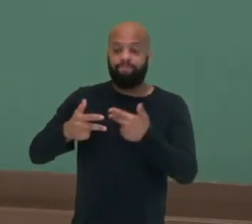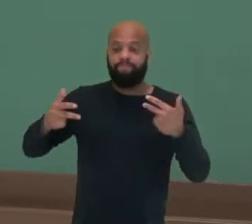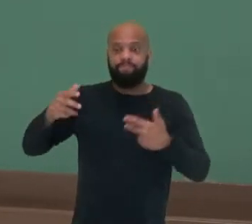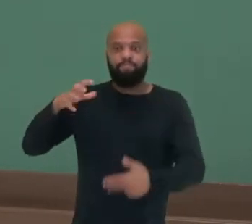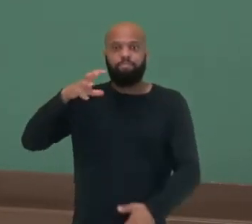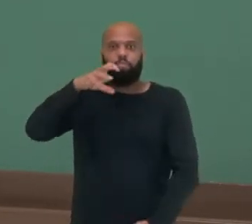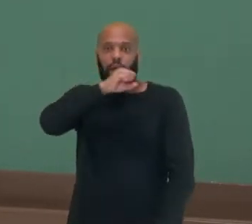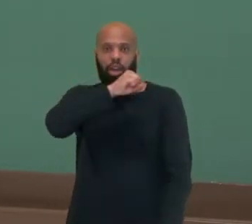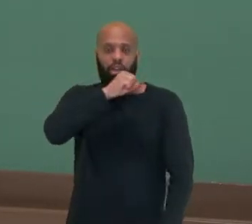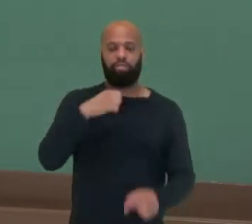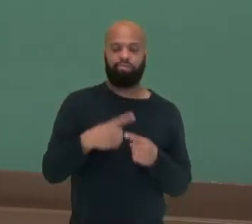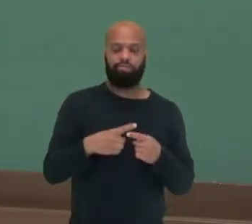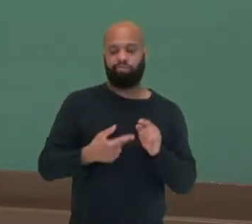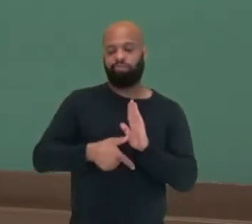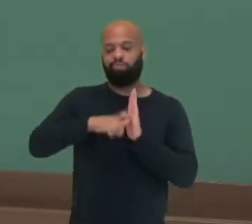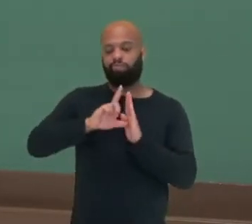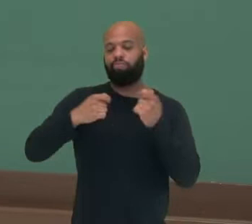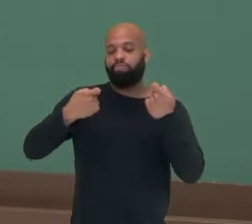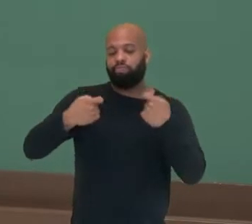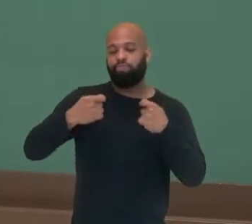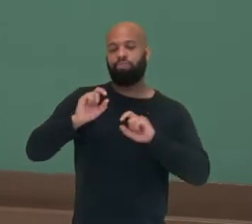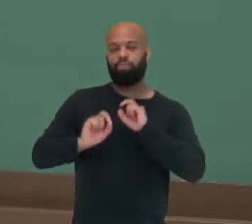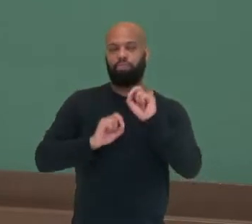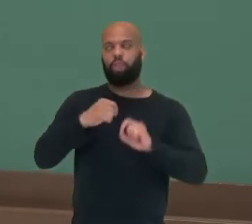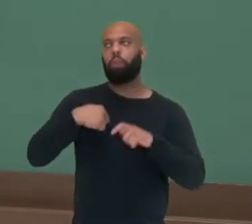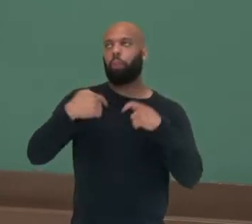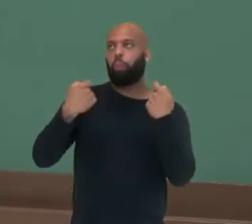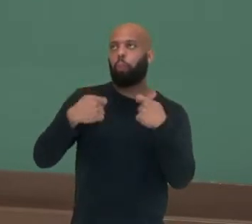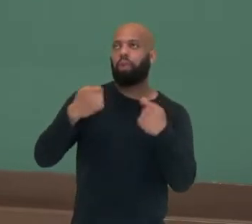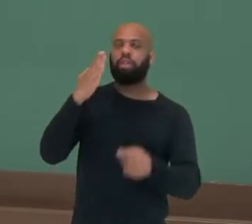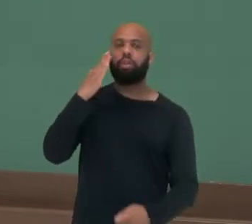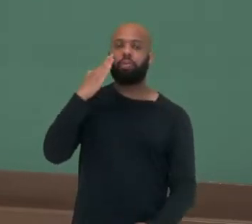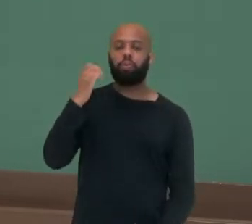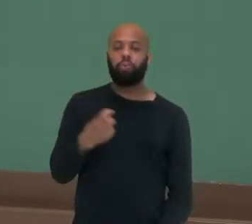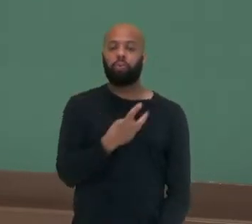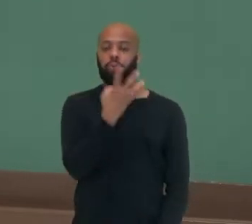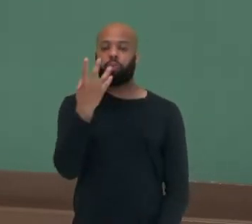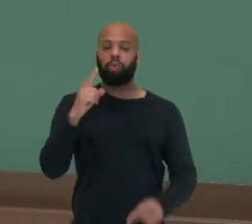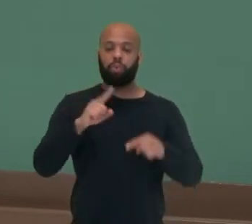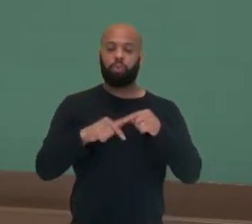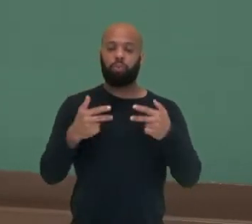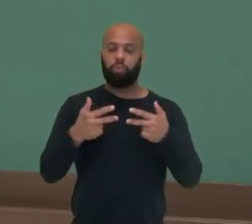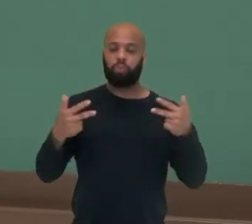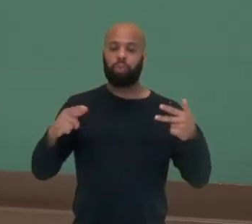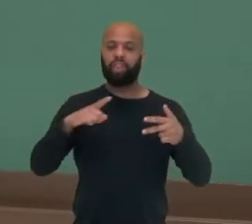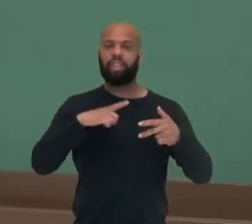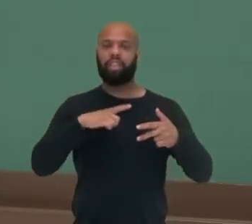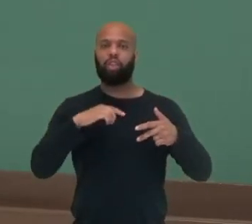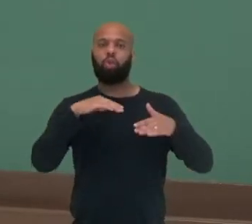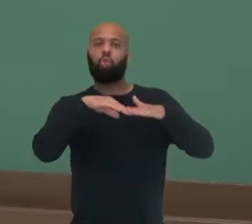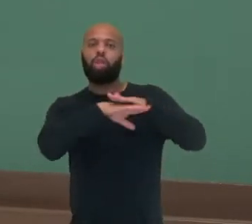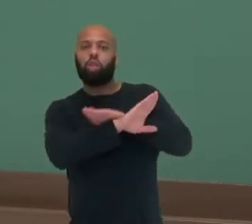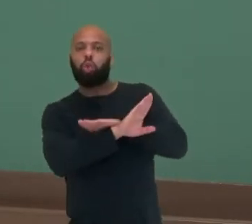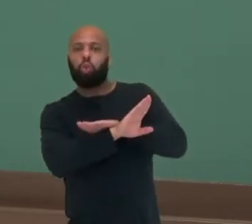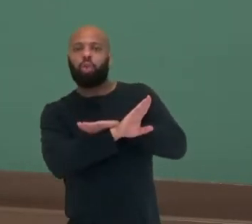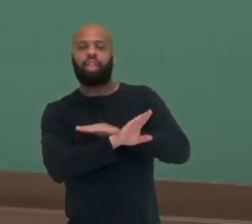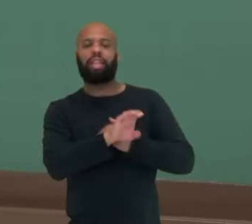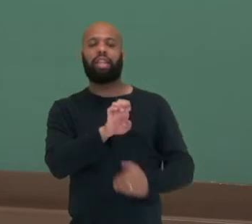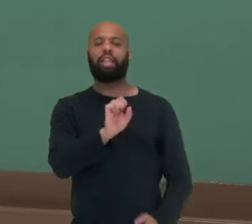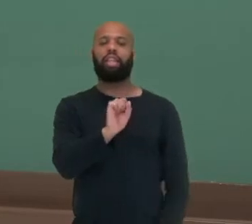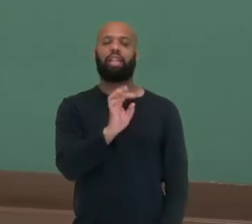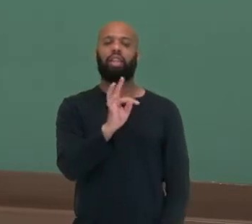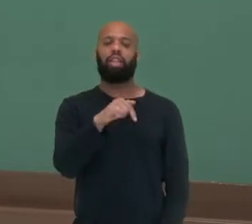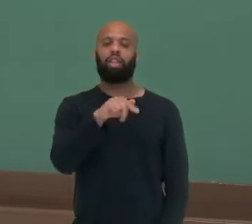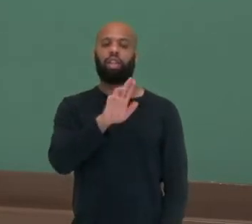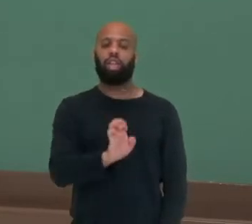né? Antigamente eu preciso saber quanto produto tem em estoque para eu poder fazer uma venda. Eu tinha que